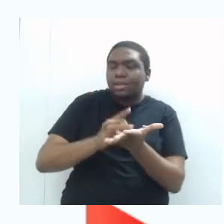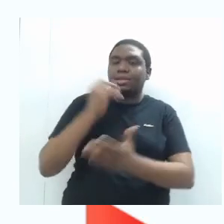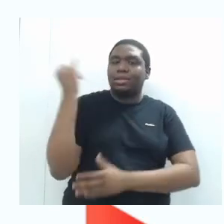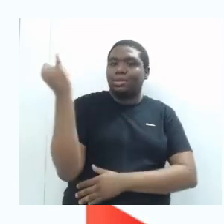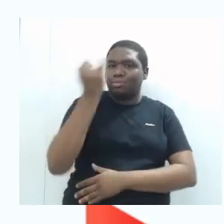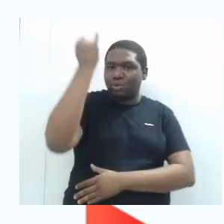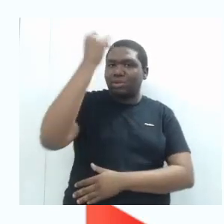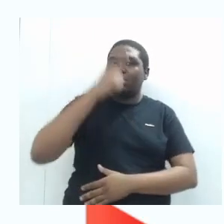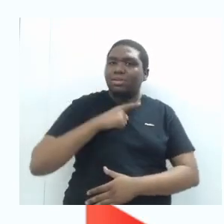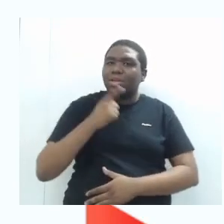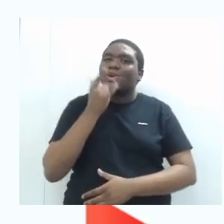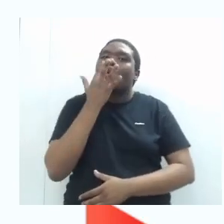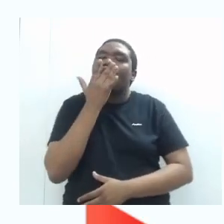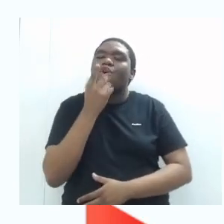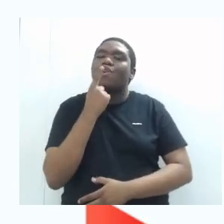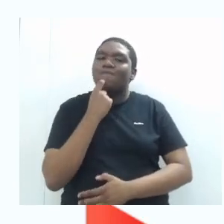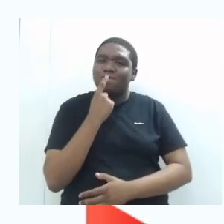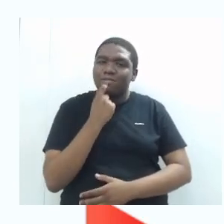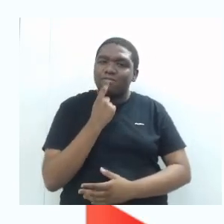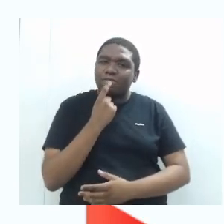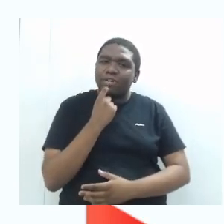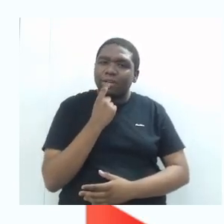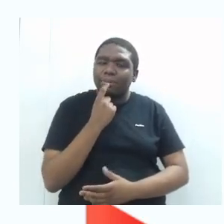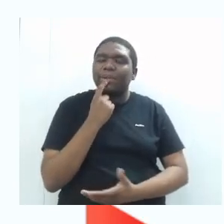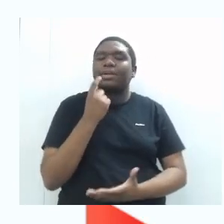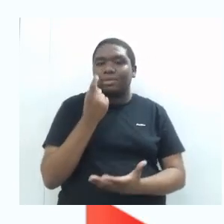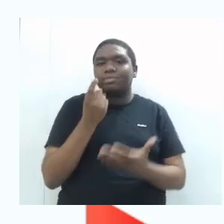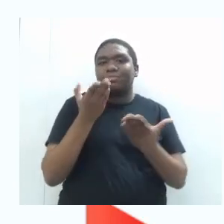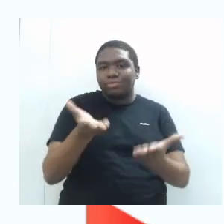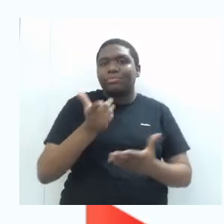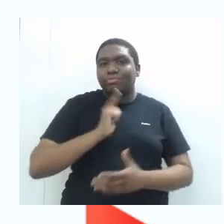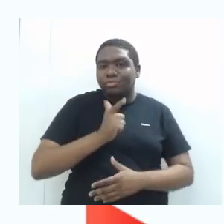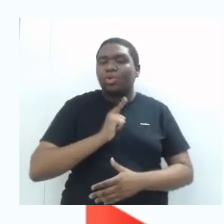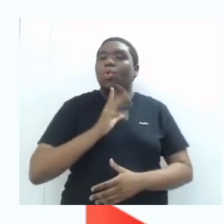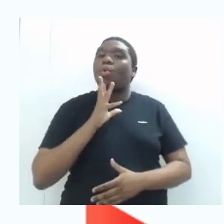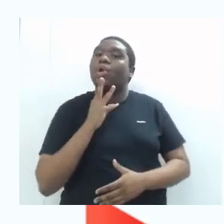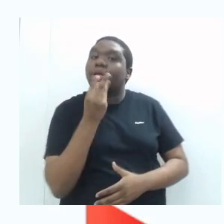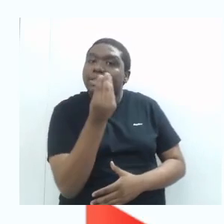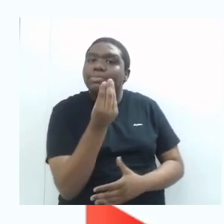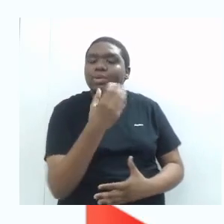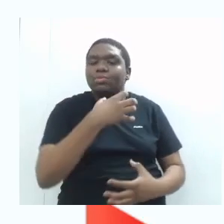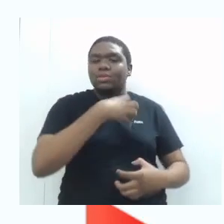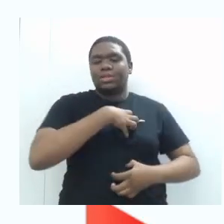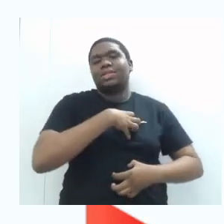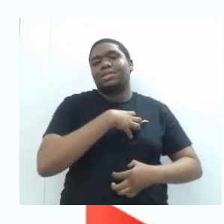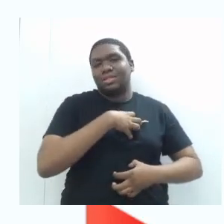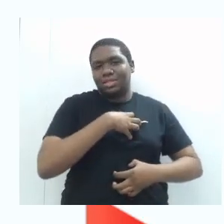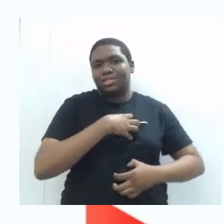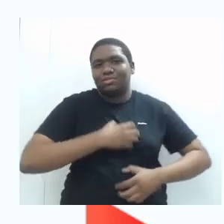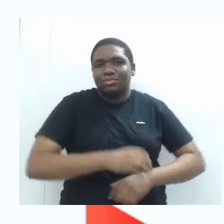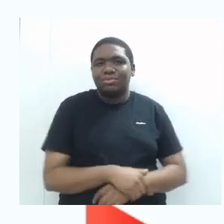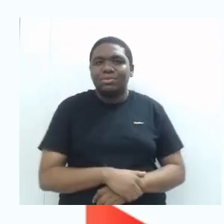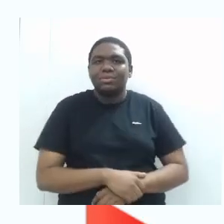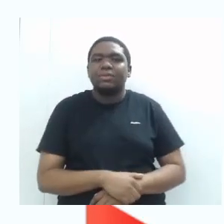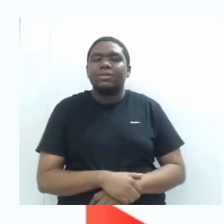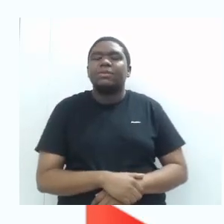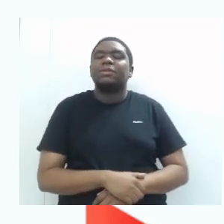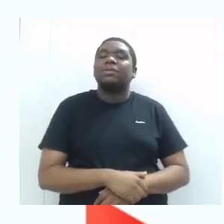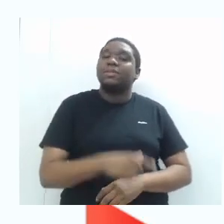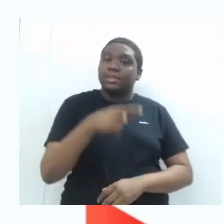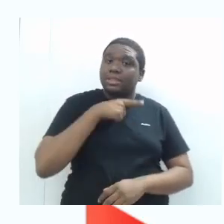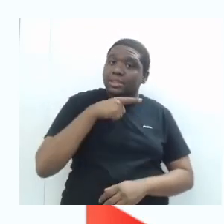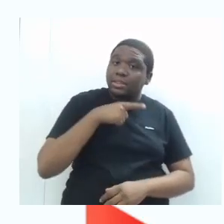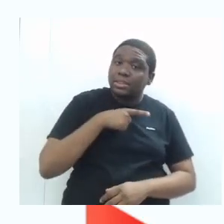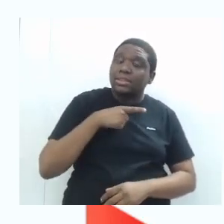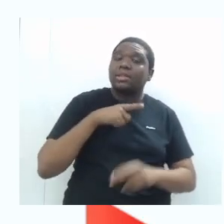em vermelho aí, que junta justamente o conhecimento sensível, inferior e enganoso, que seria obtido